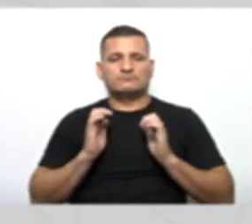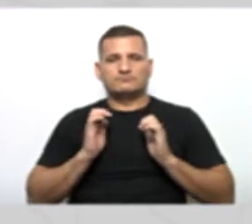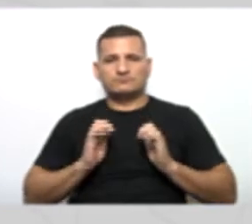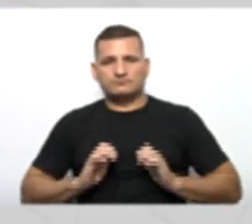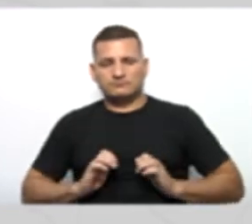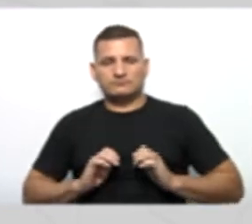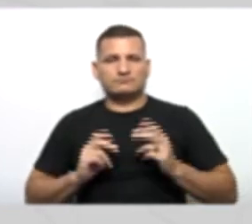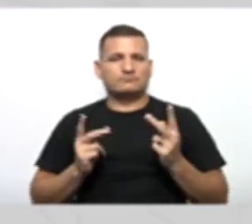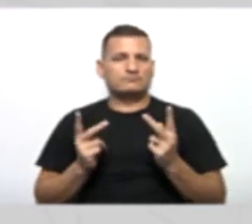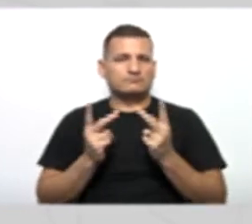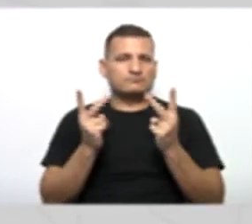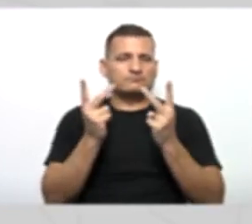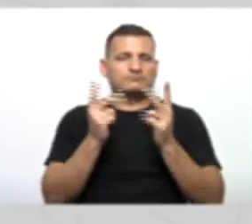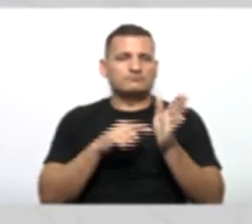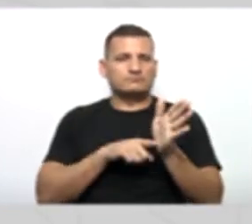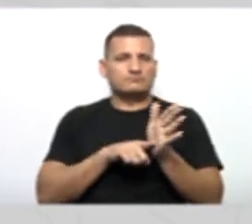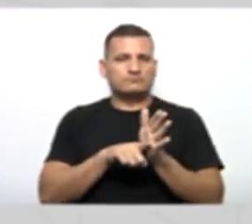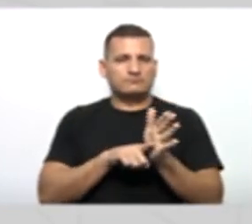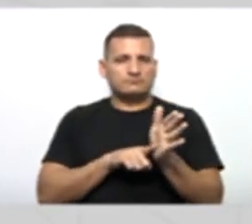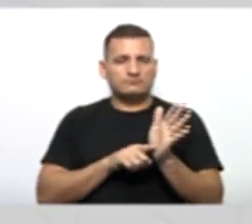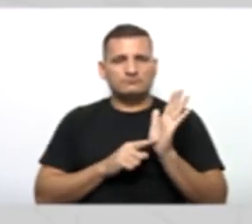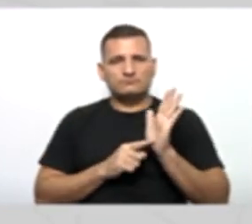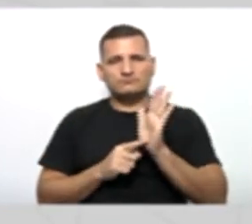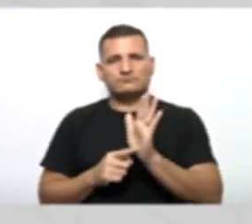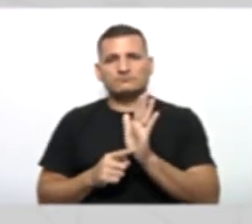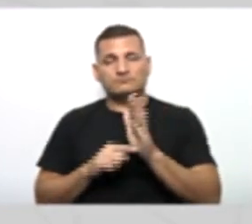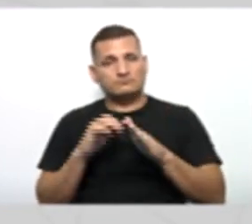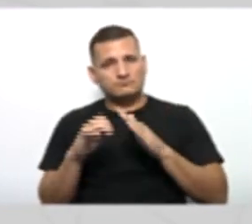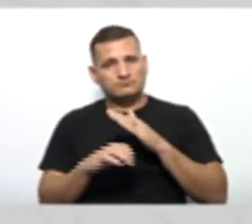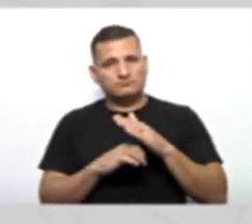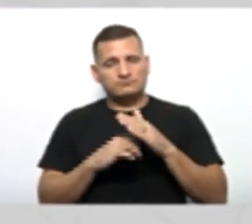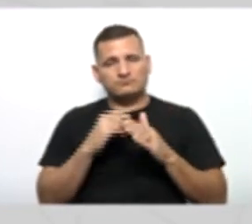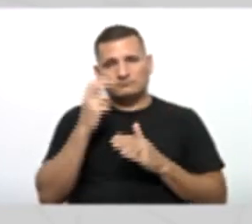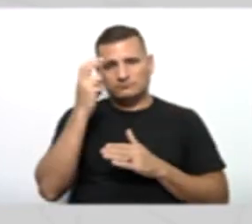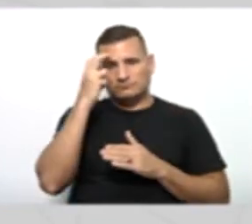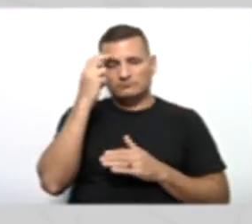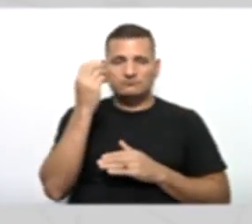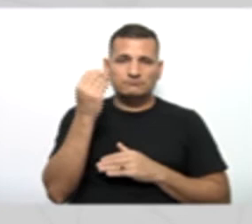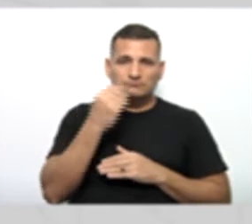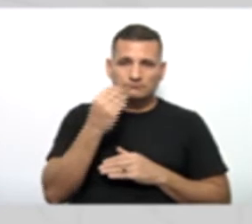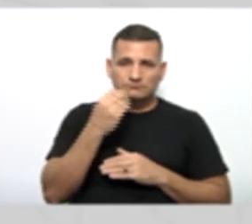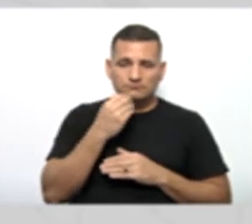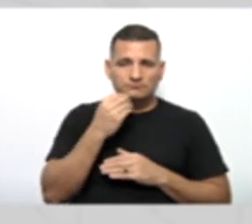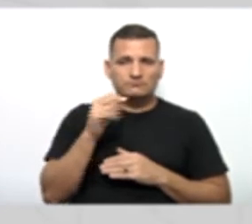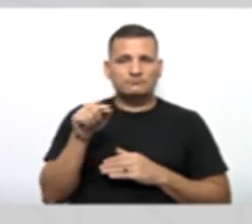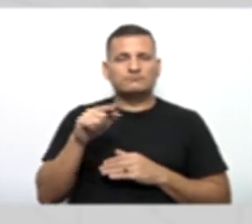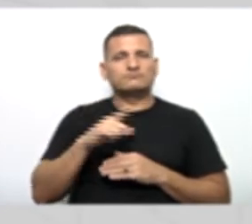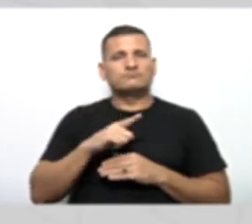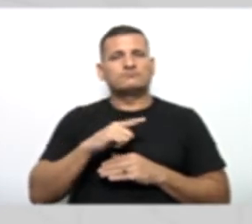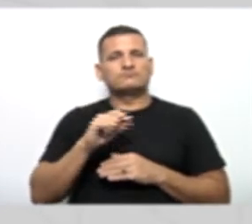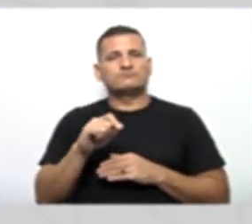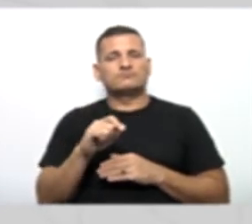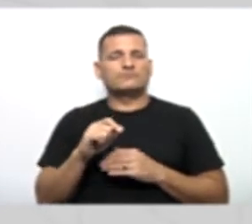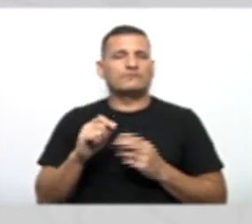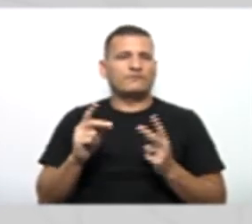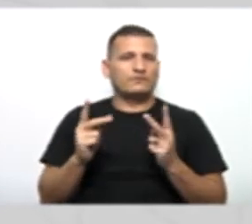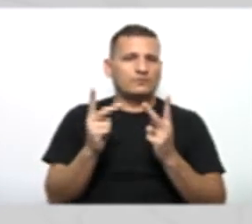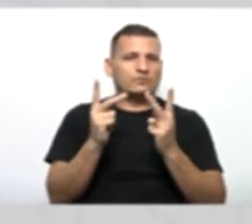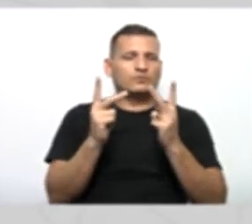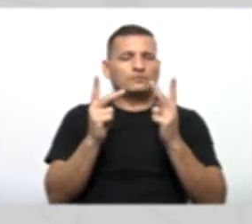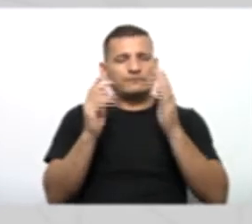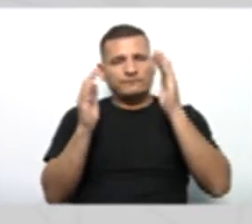pesquisas mostram que as empresas que possuem culturas fracas costumam prezar valores como fidelidade justiça